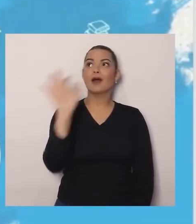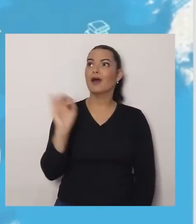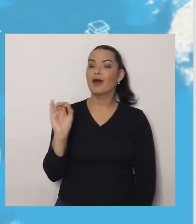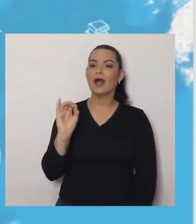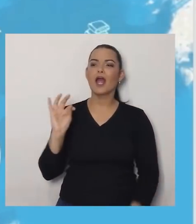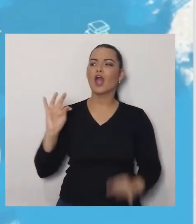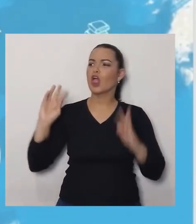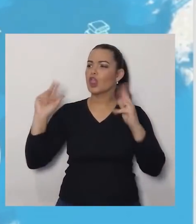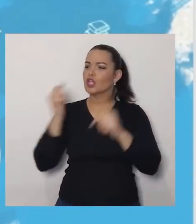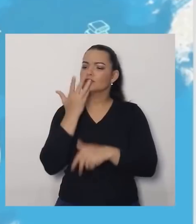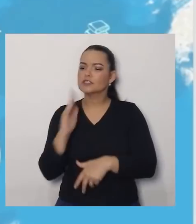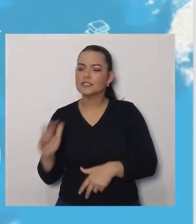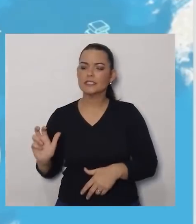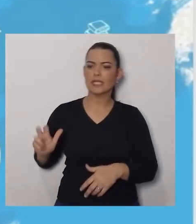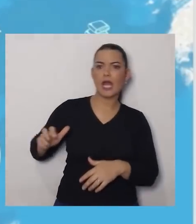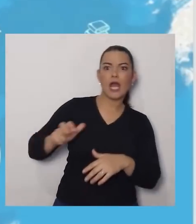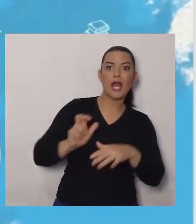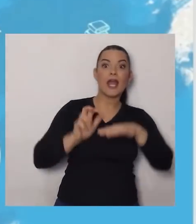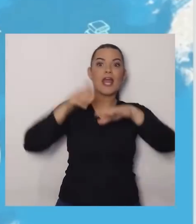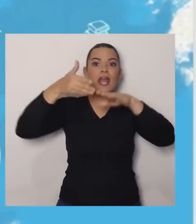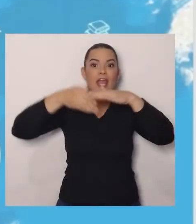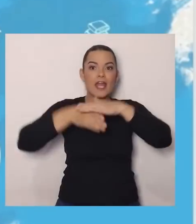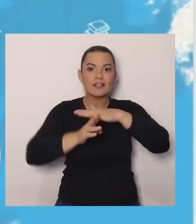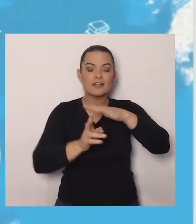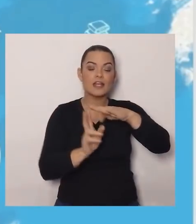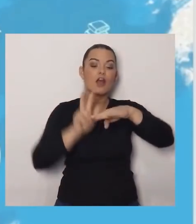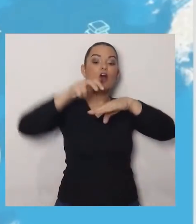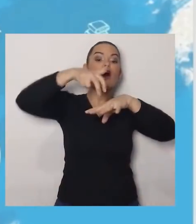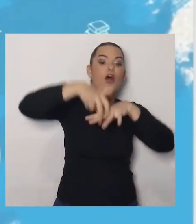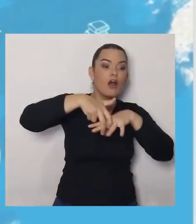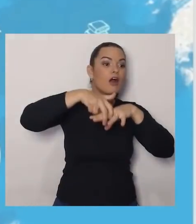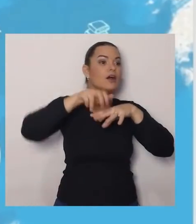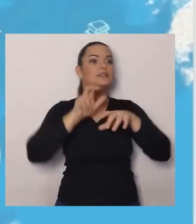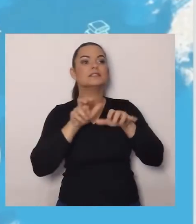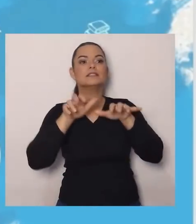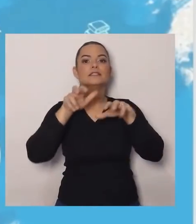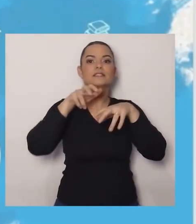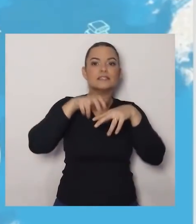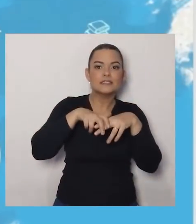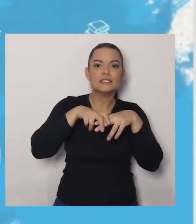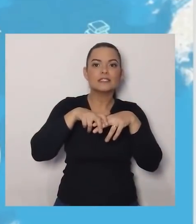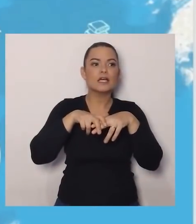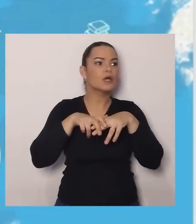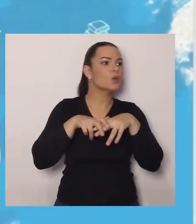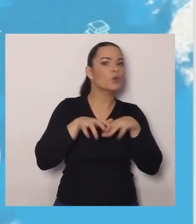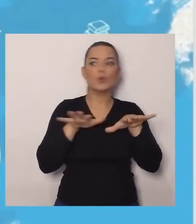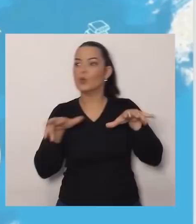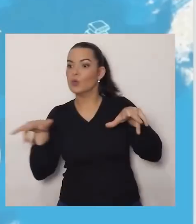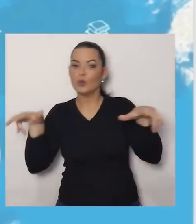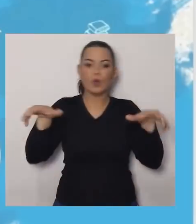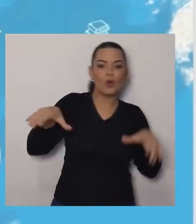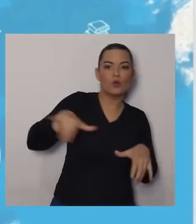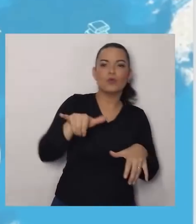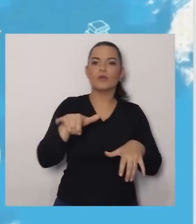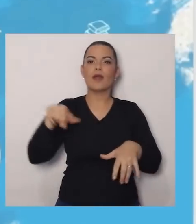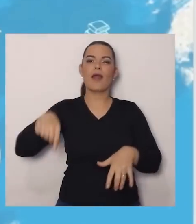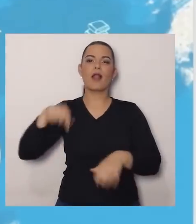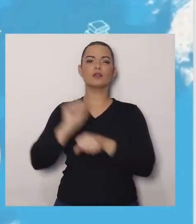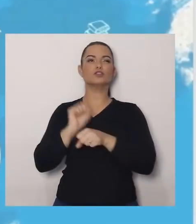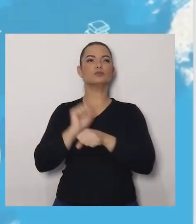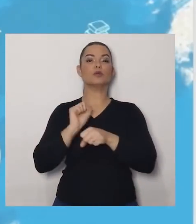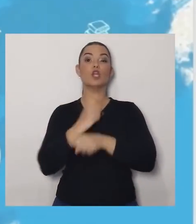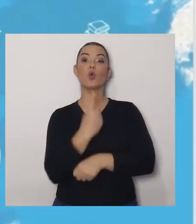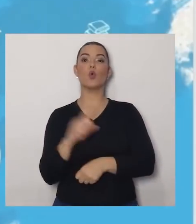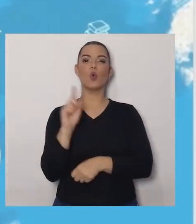14 bis. E ela ficou por último para ver todos os detalhes, porque ela queria fazer na casa dela